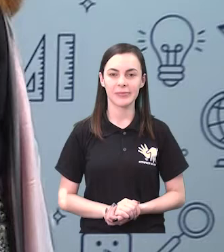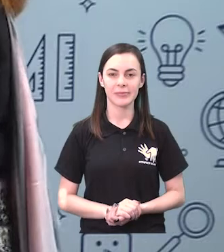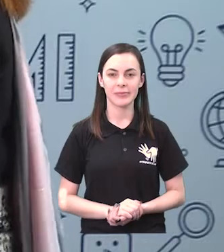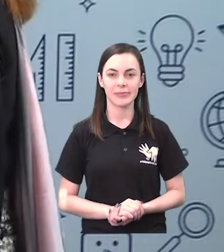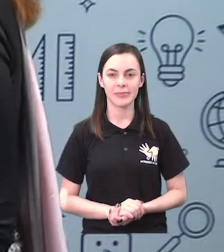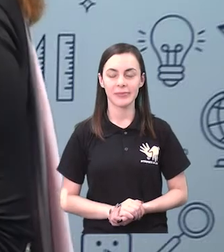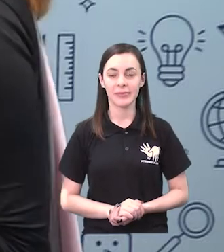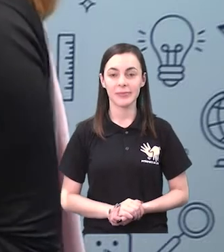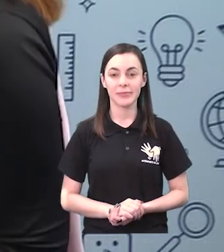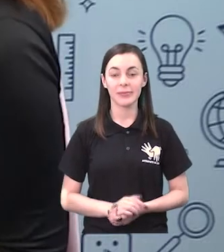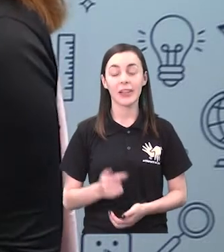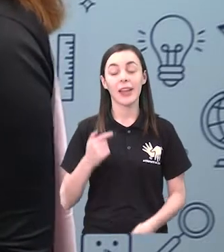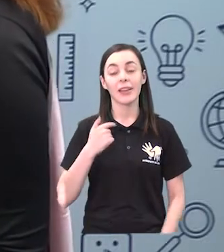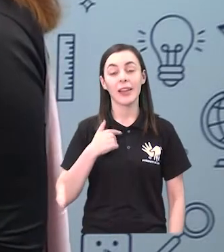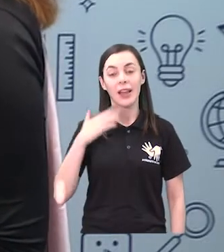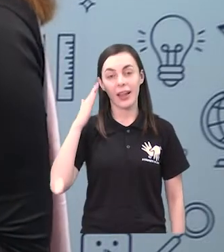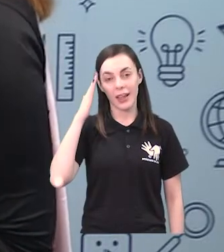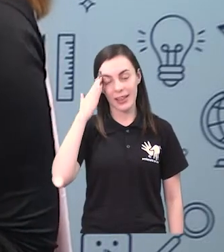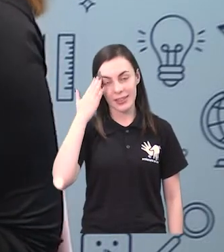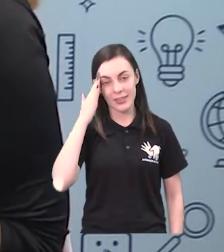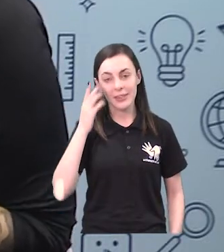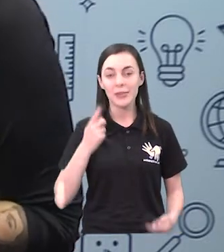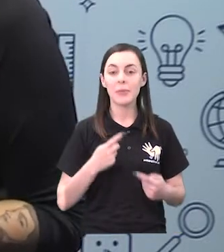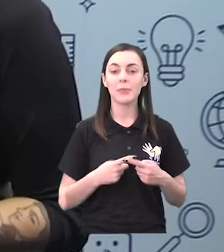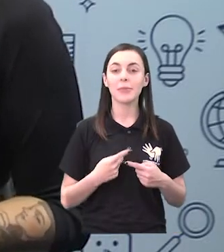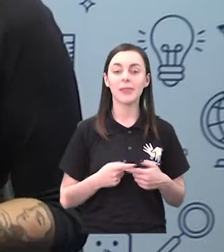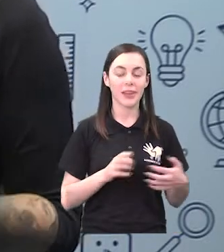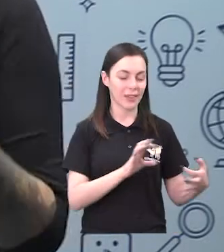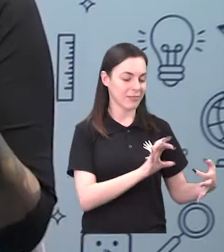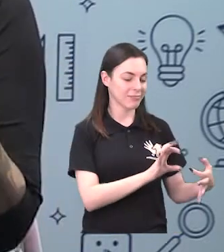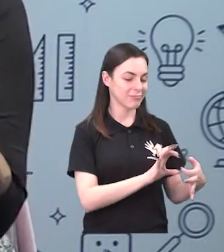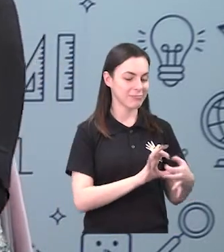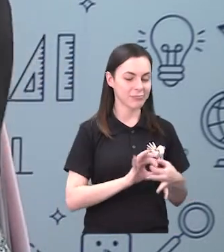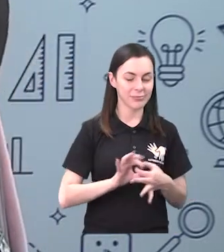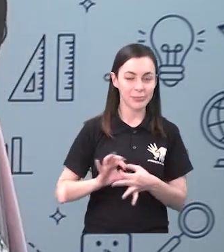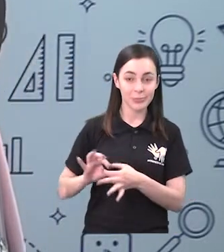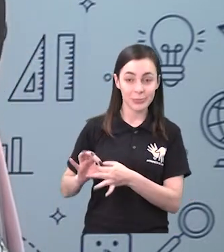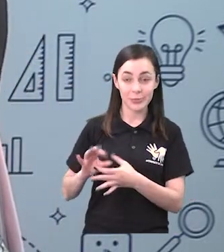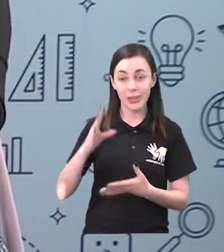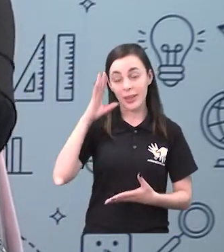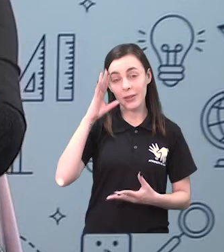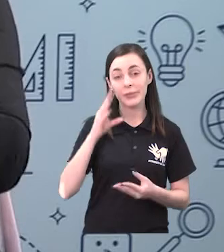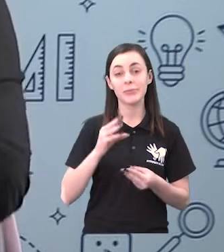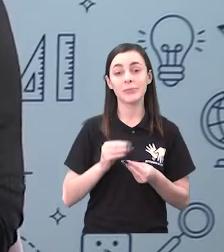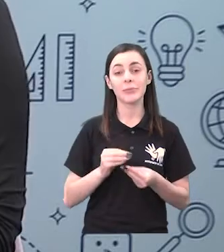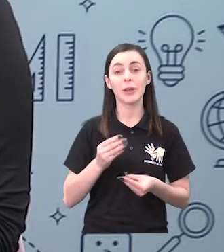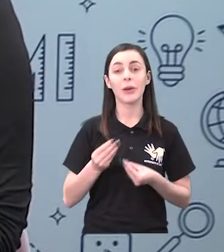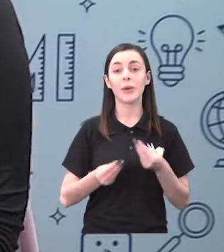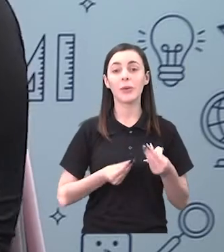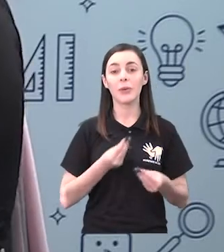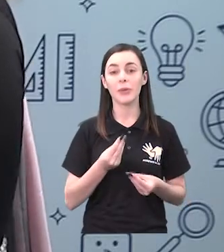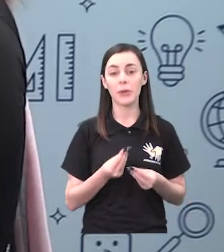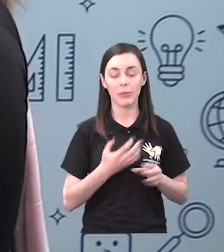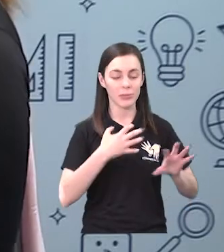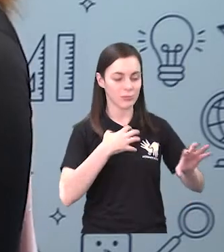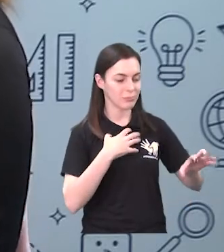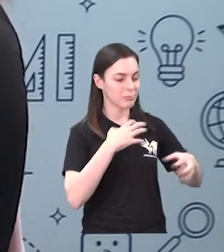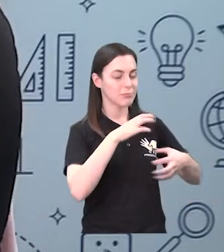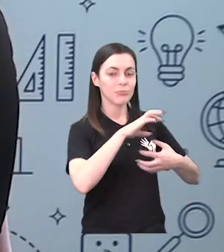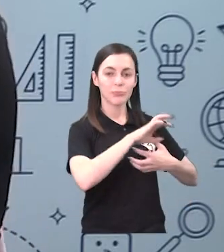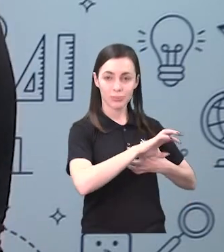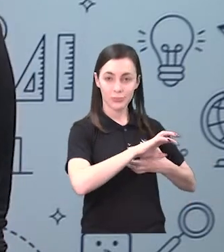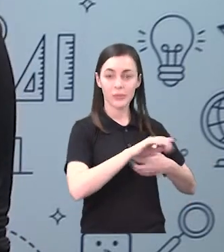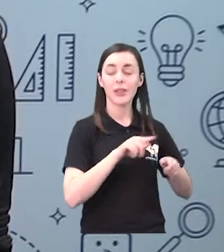ouvinte e isso me ajudou a entender o texto por quê Porque eu consegui compreender também como